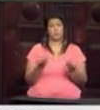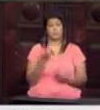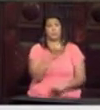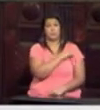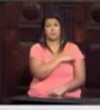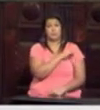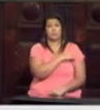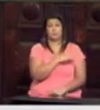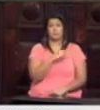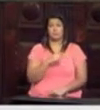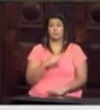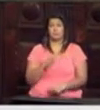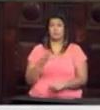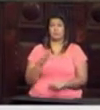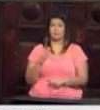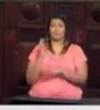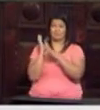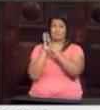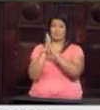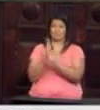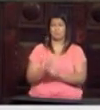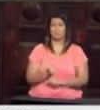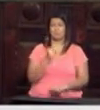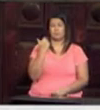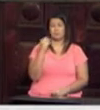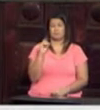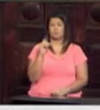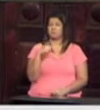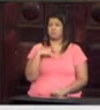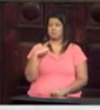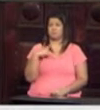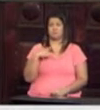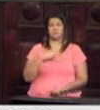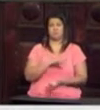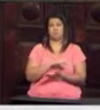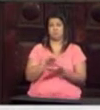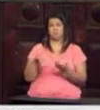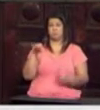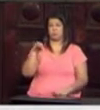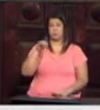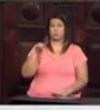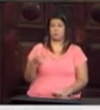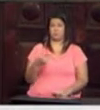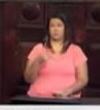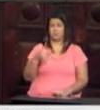ao longo desses 10 anos, nós tivemos